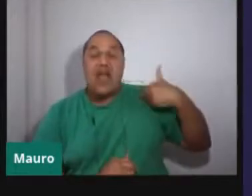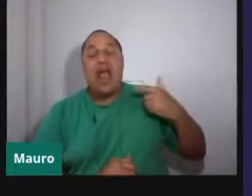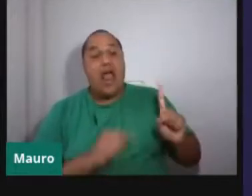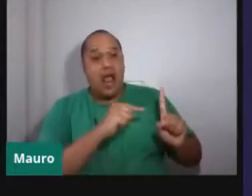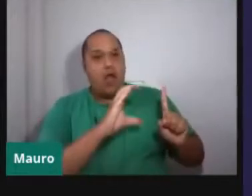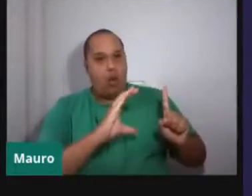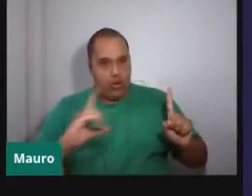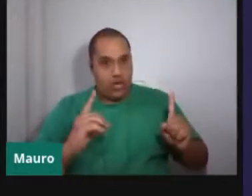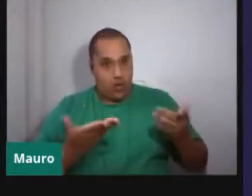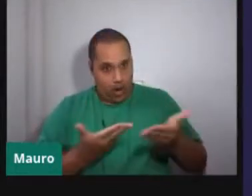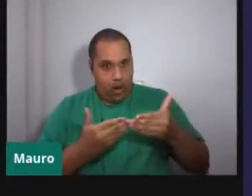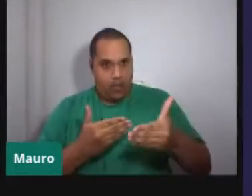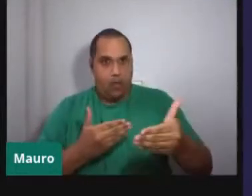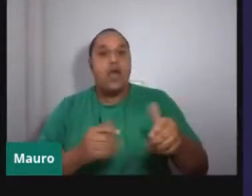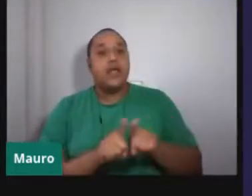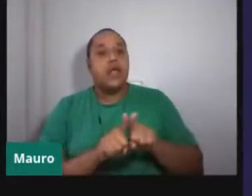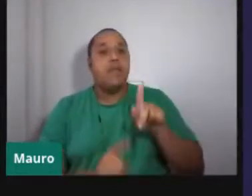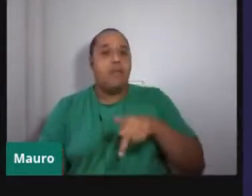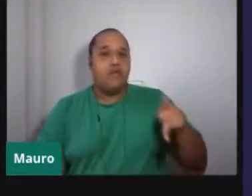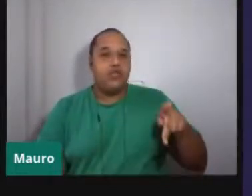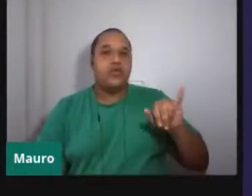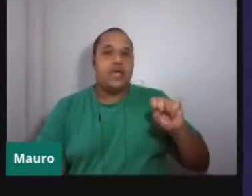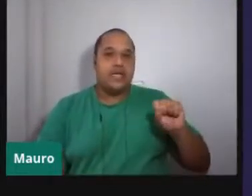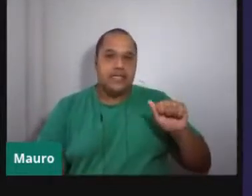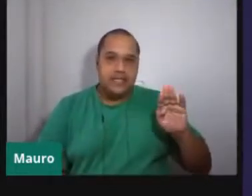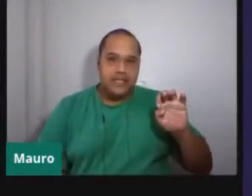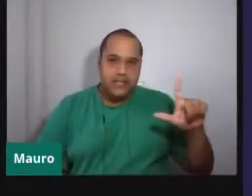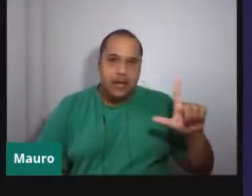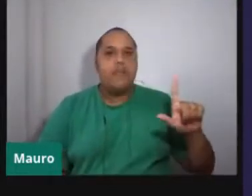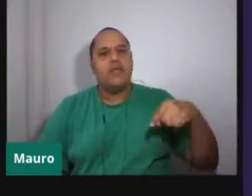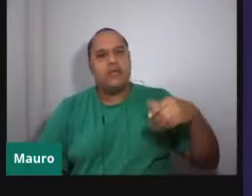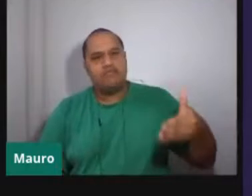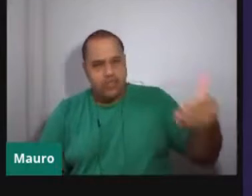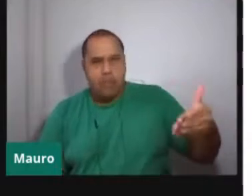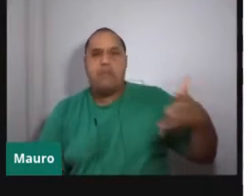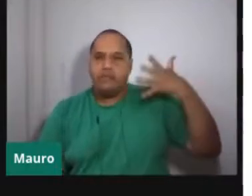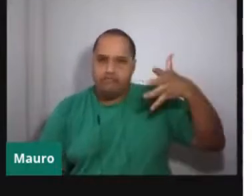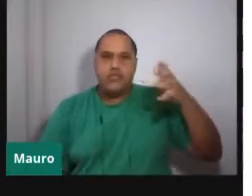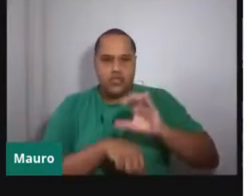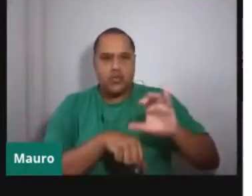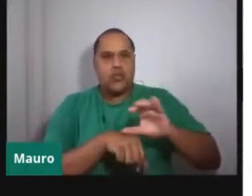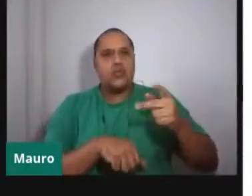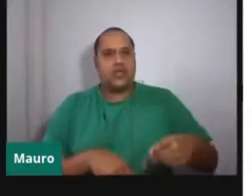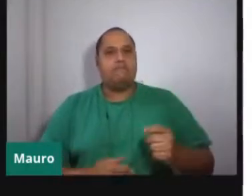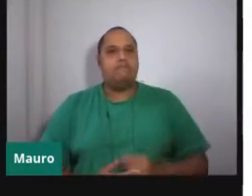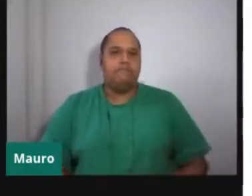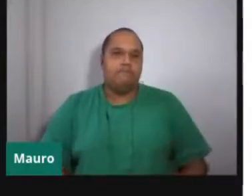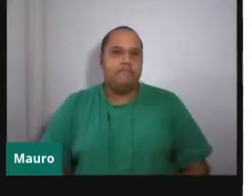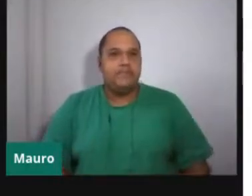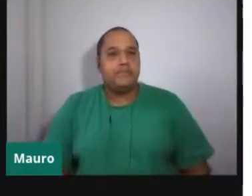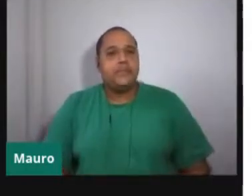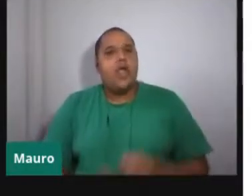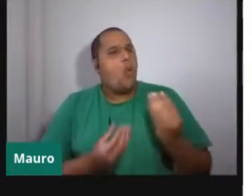e pela professora Isabel Davi, que vocês vão ter a chance de escutar mais para frente aí no curso de verão. Então, é